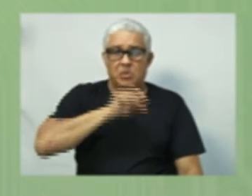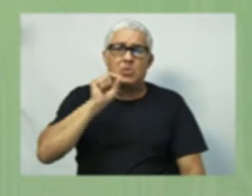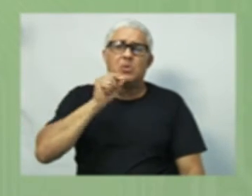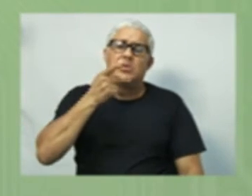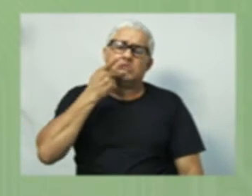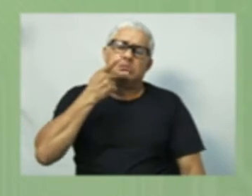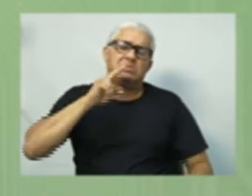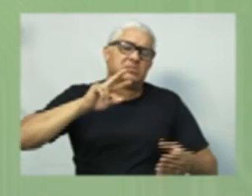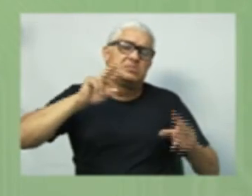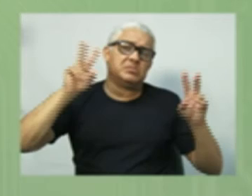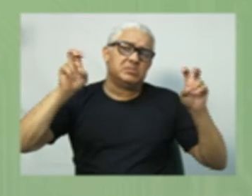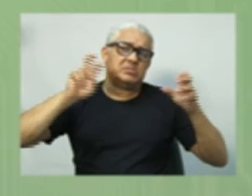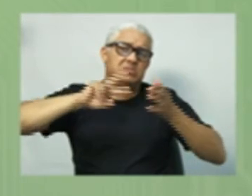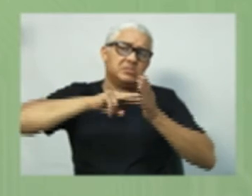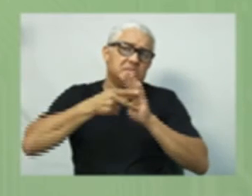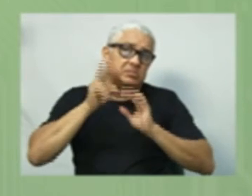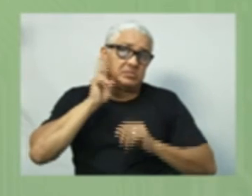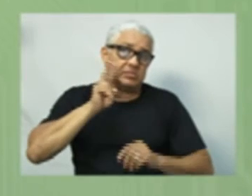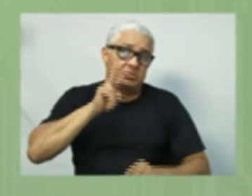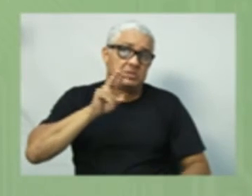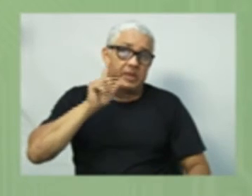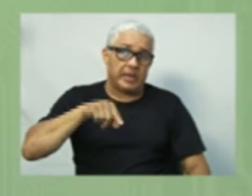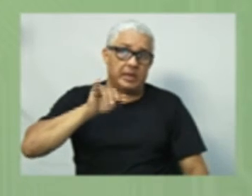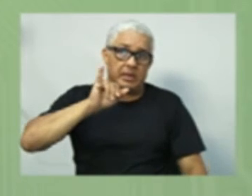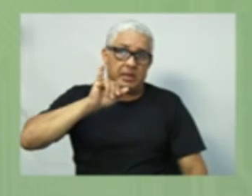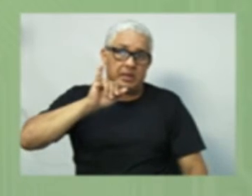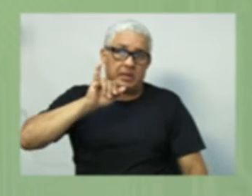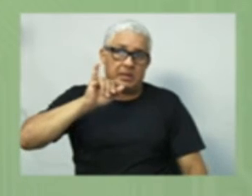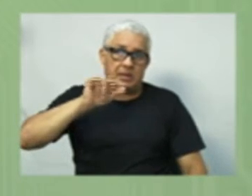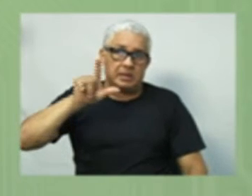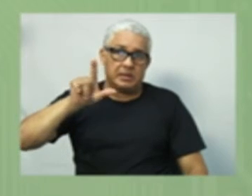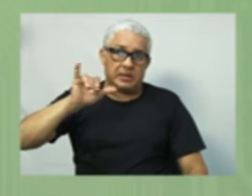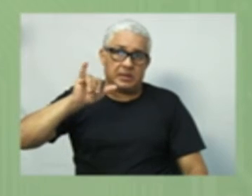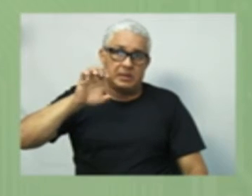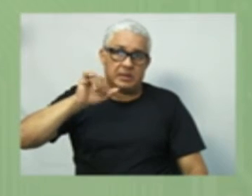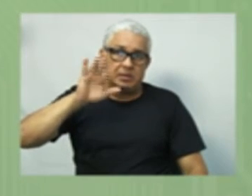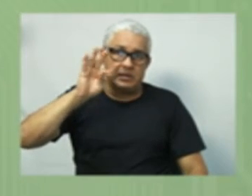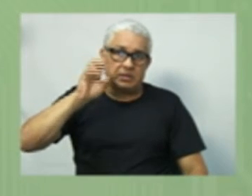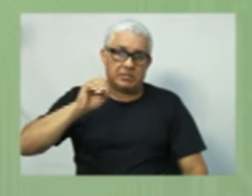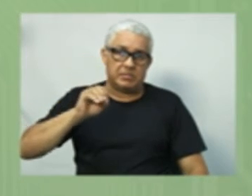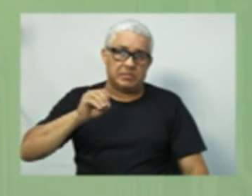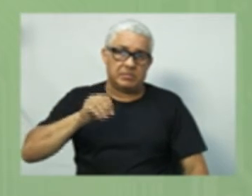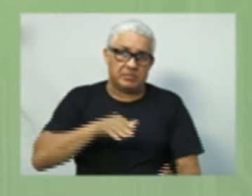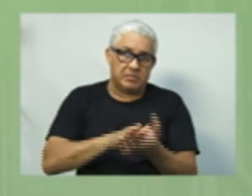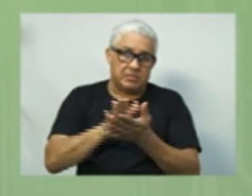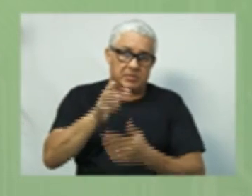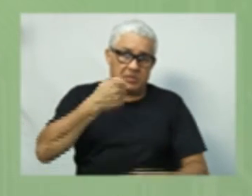estava falando? Lembra? É ilícito. Não vai emitir nota? Então é uma